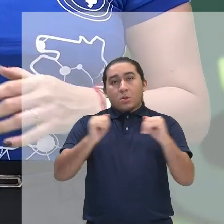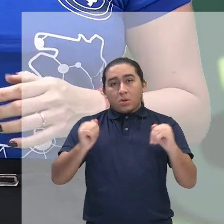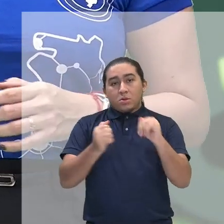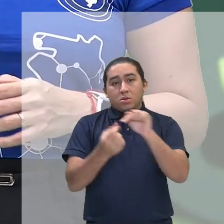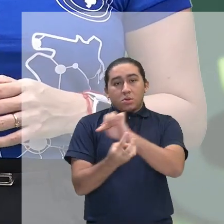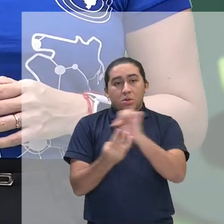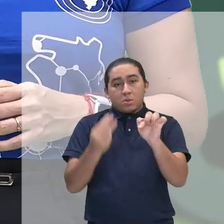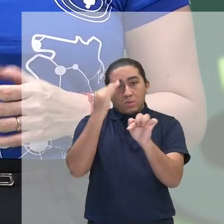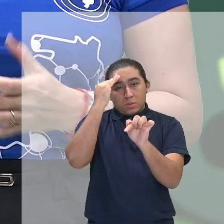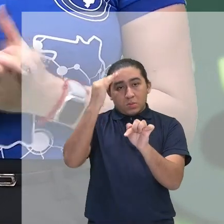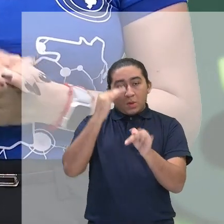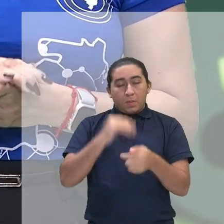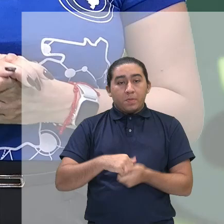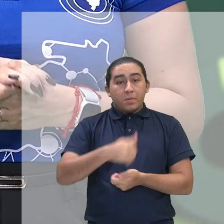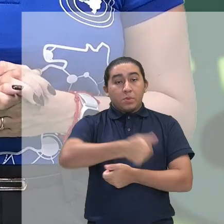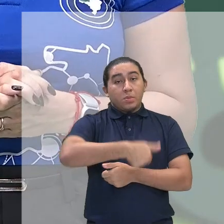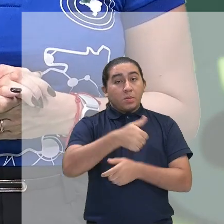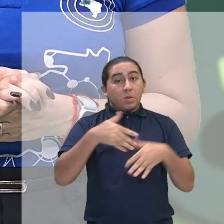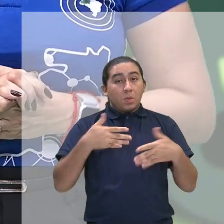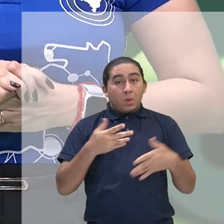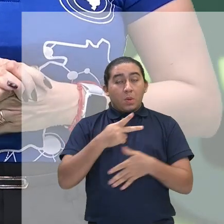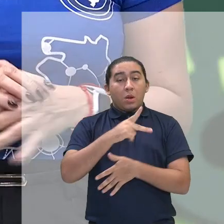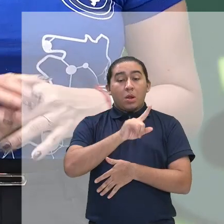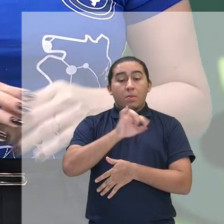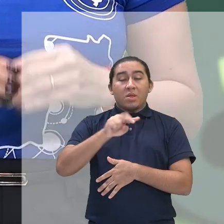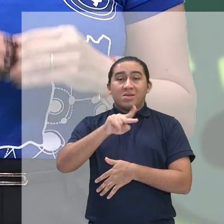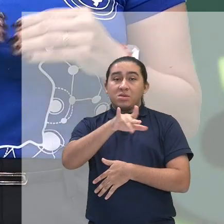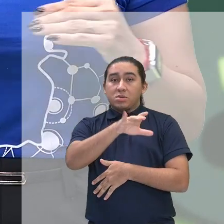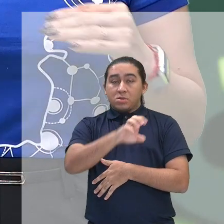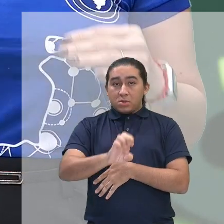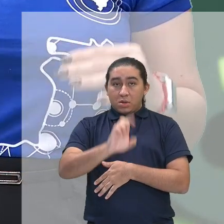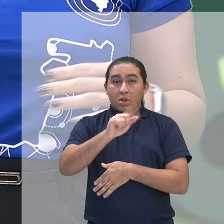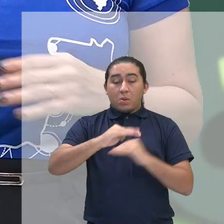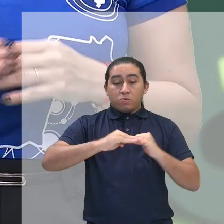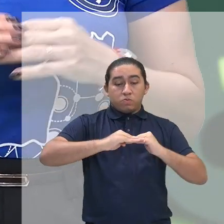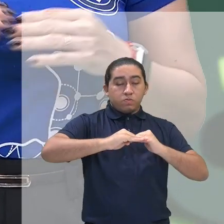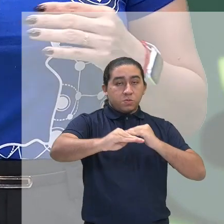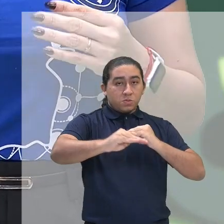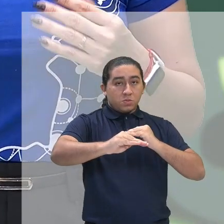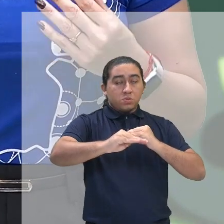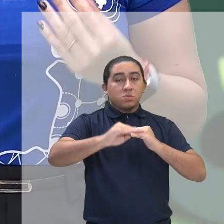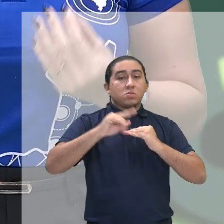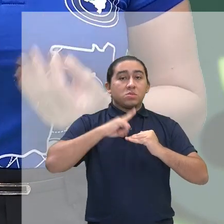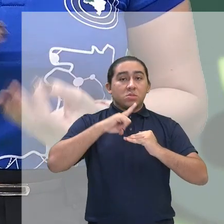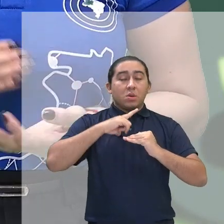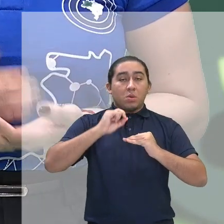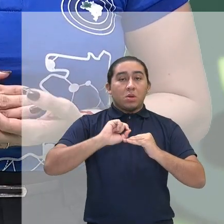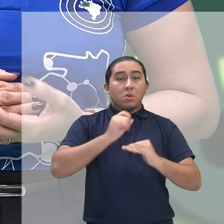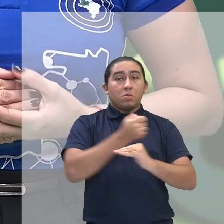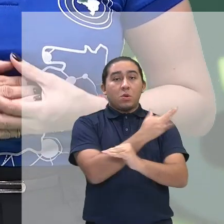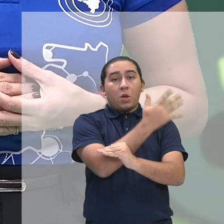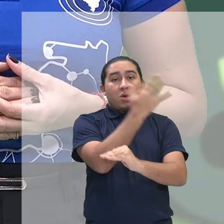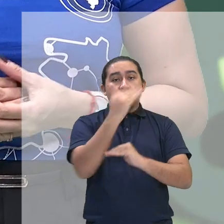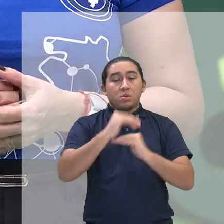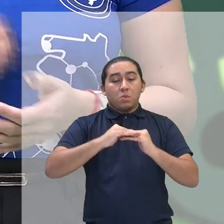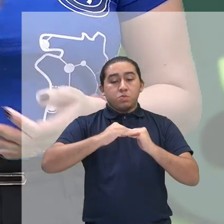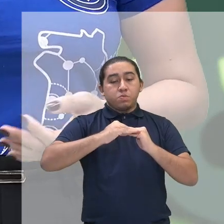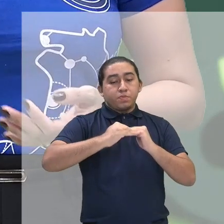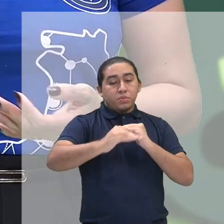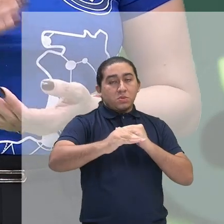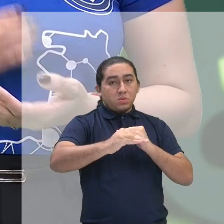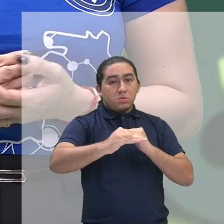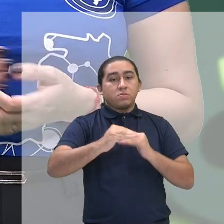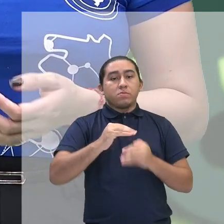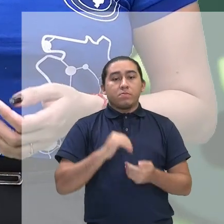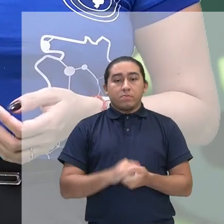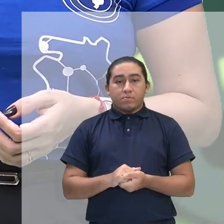principais. A primeira é a planície amazônica, que é uma área plana, coberta por florestas tropicais e úmidas.